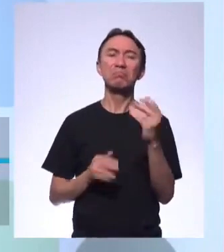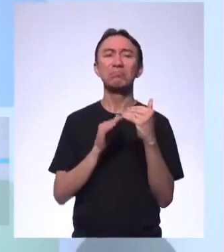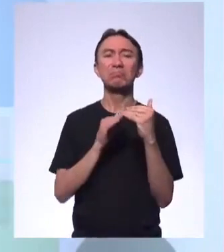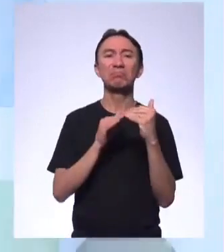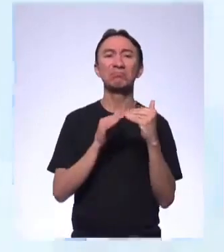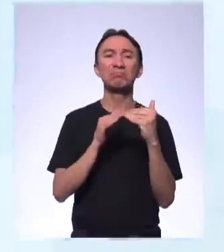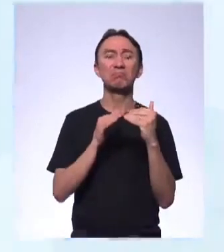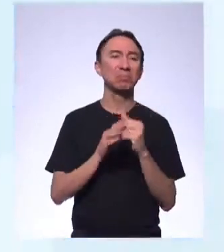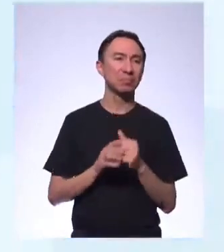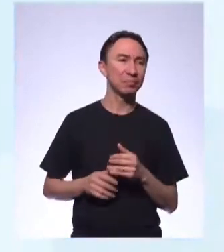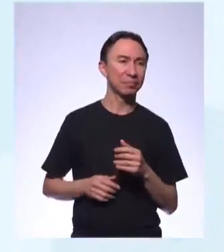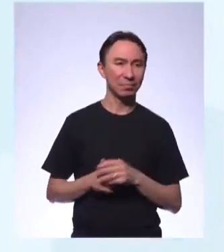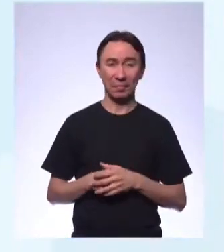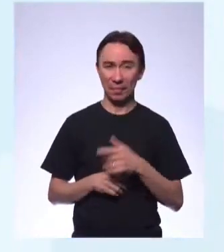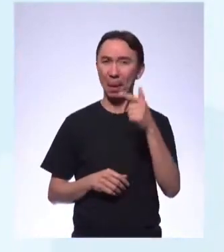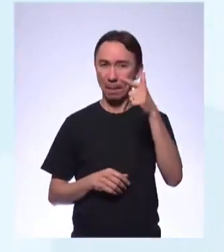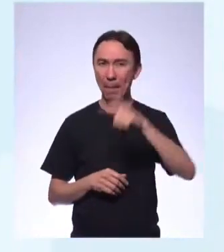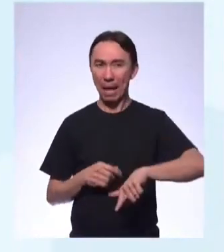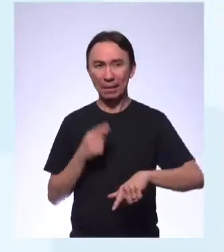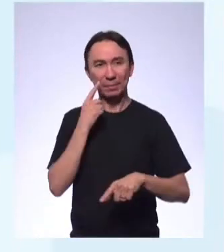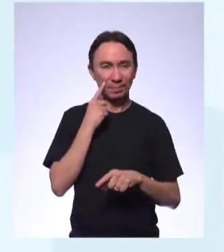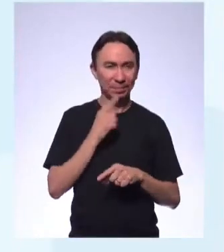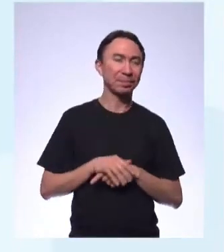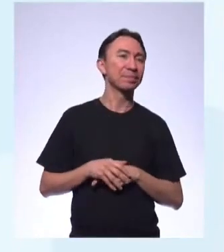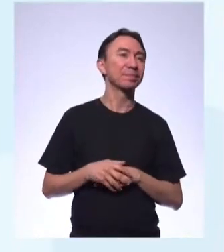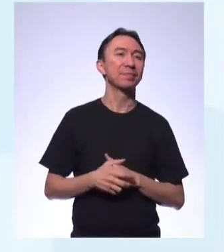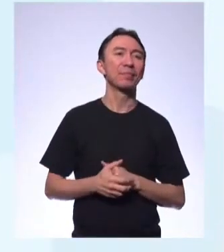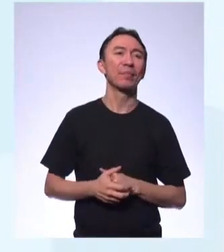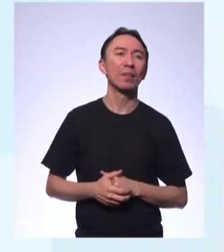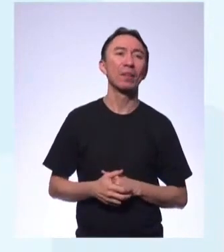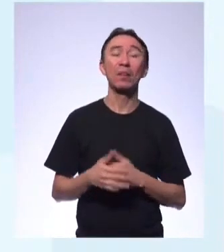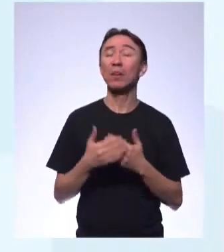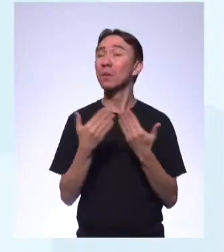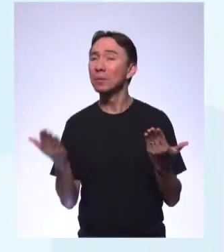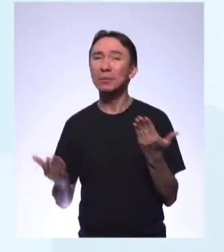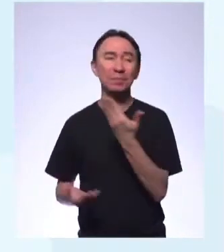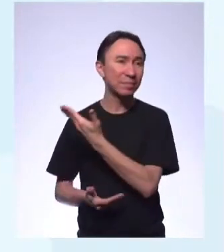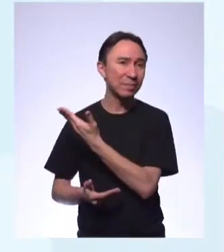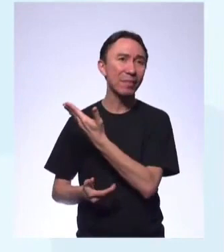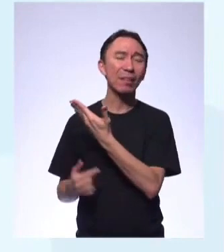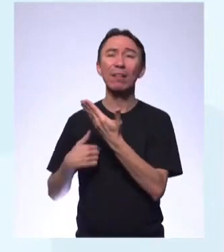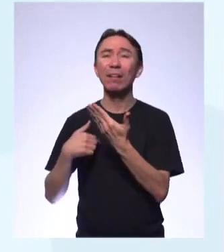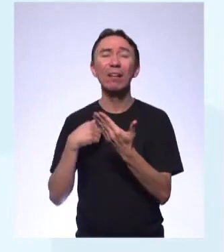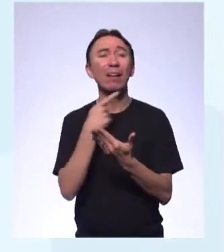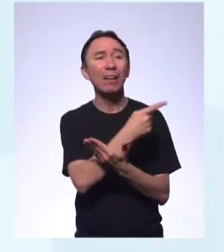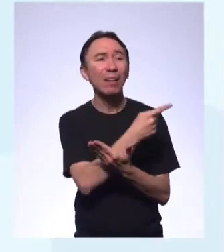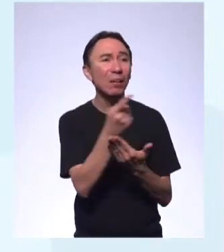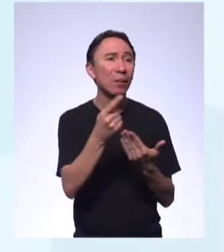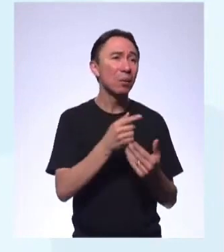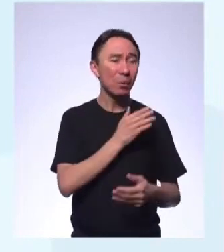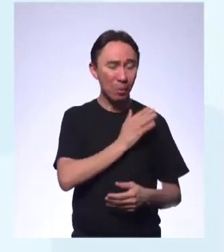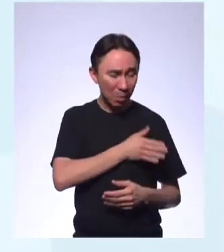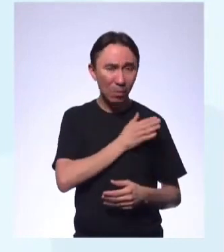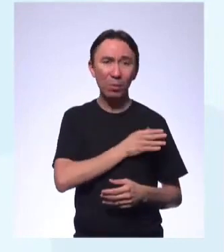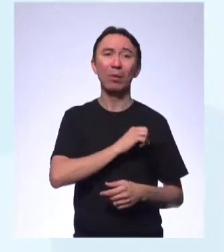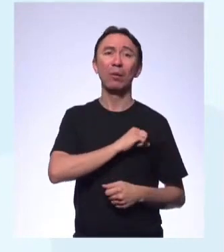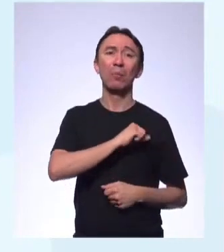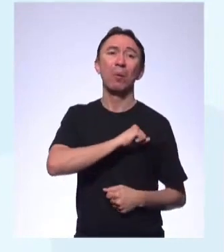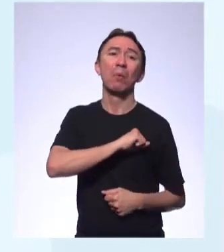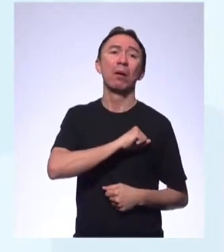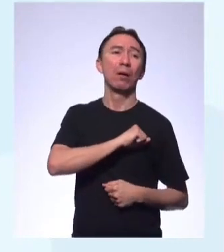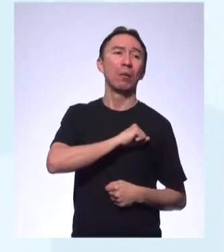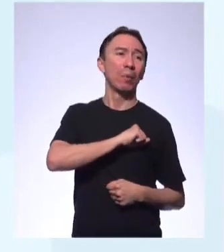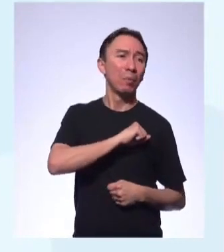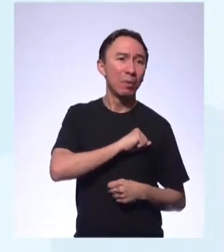aí, uma interpretação. No chat. Que até parece, ó mar, o coração a arfar, arfar, em